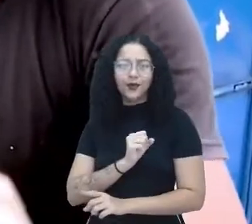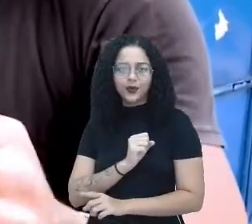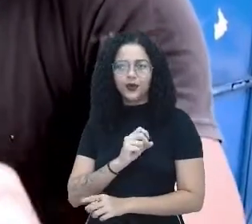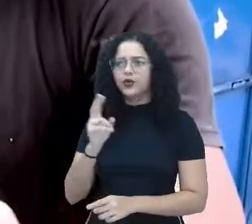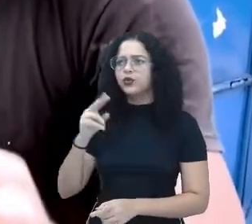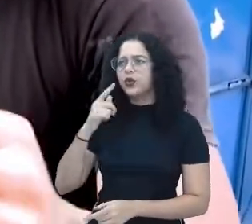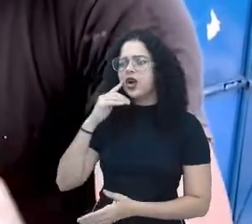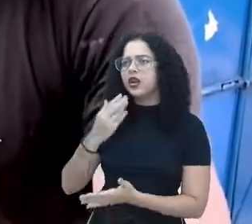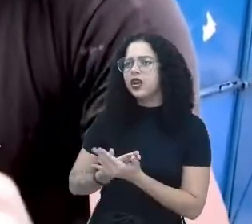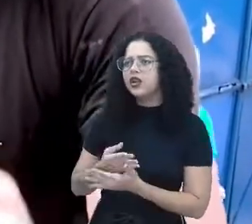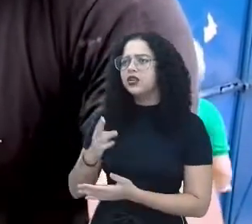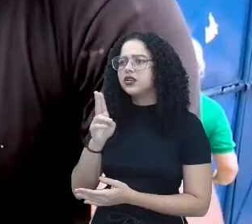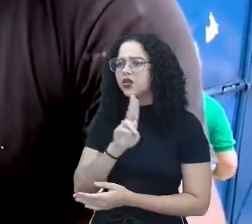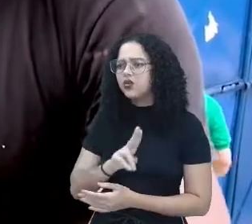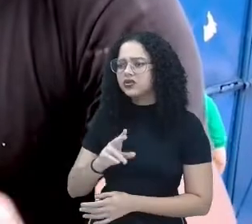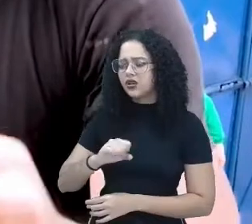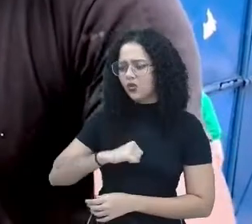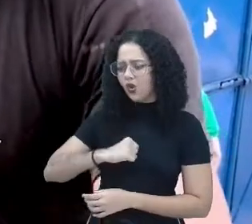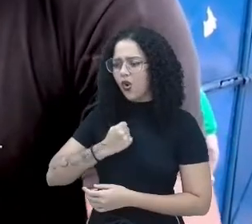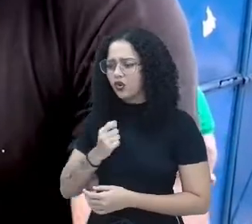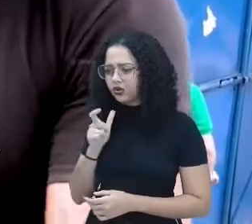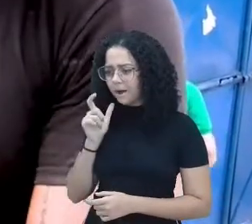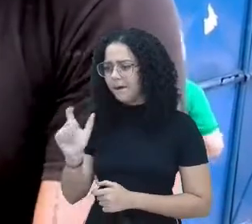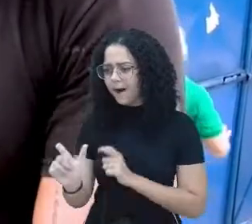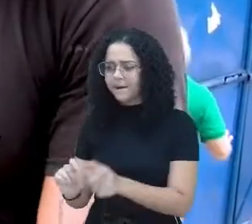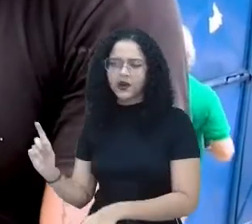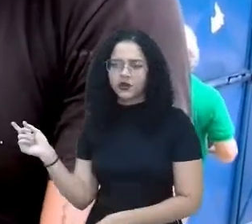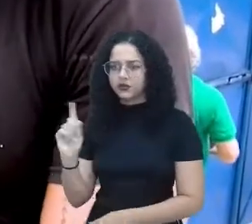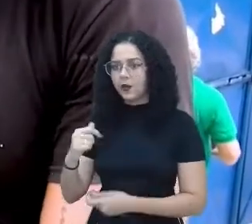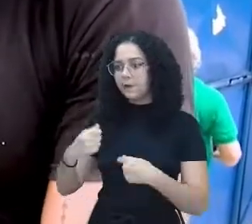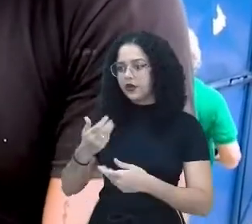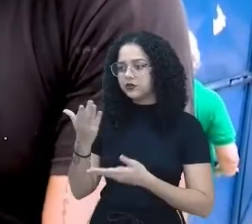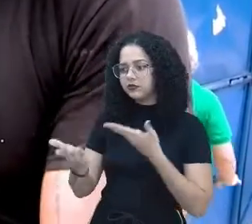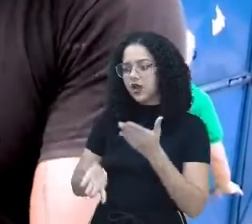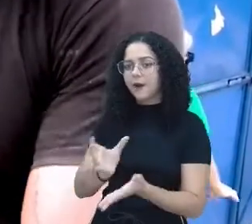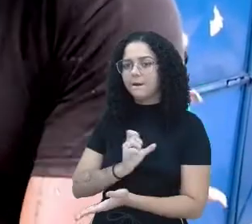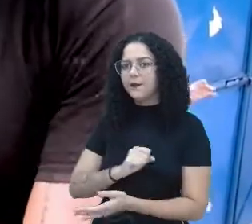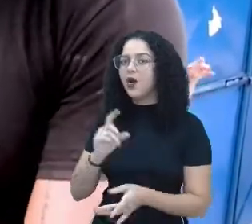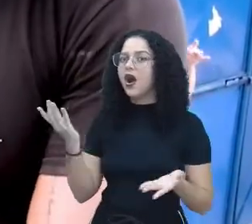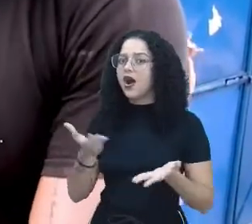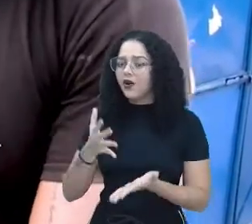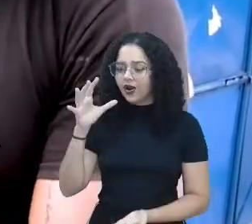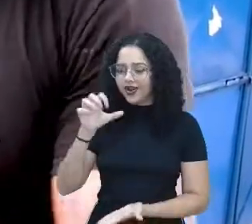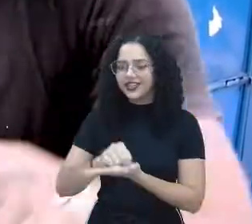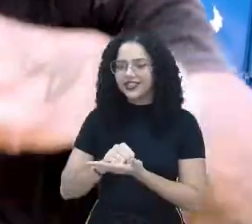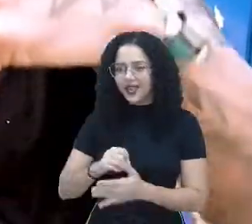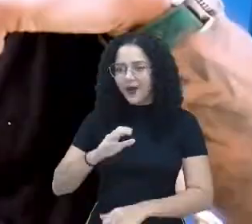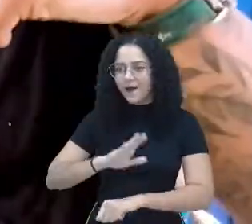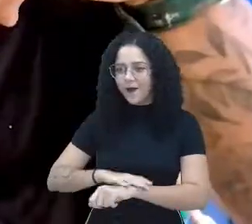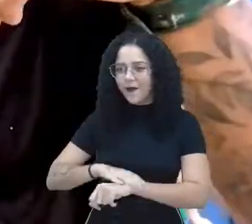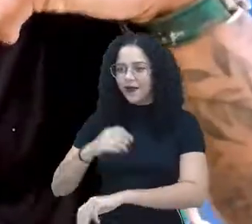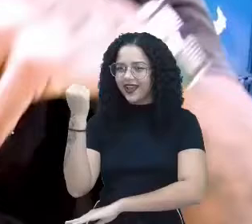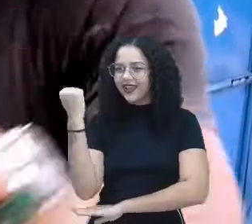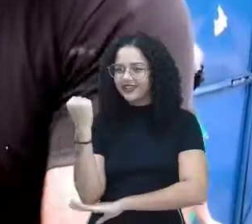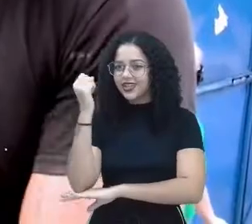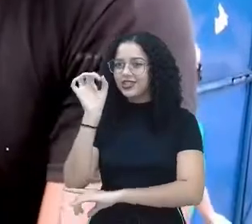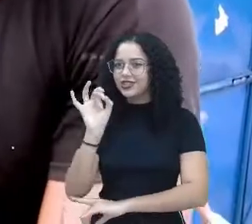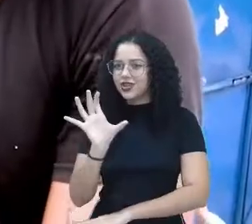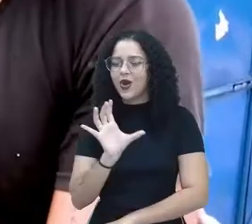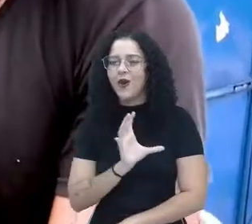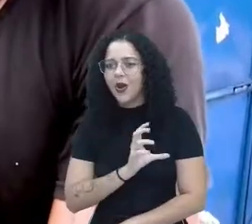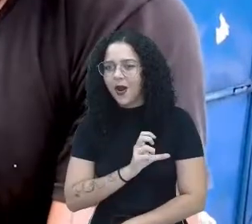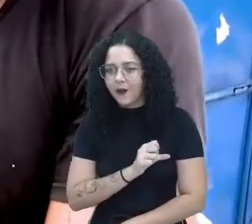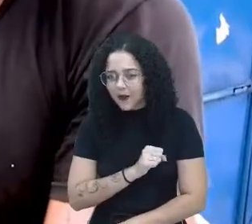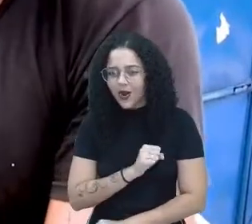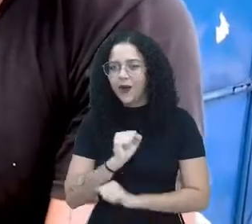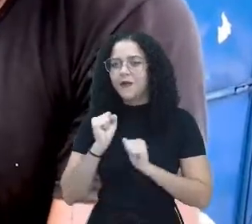combater o mal é através do ódio. Então, deixa aqui registrado esse momento de resistência que, de fato, que só o amor ele